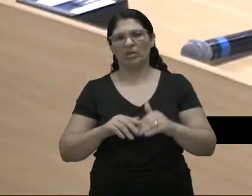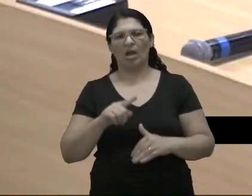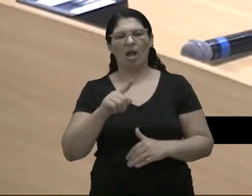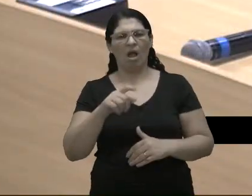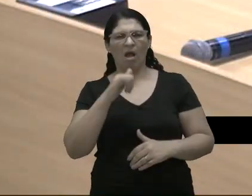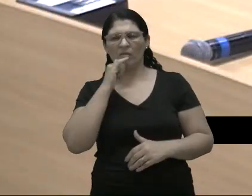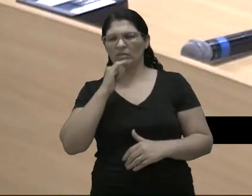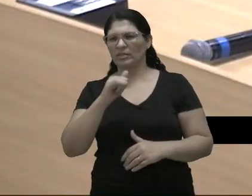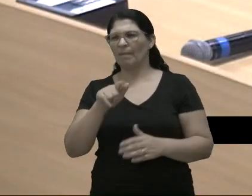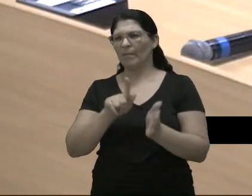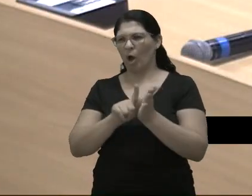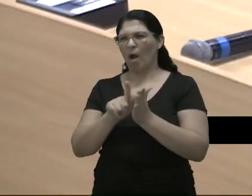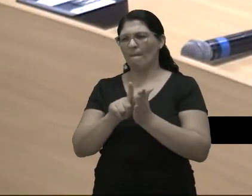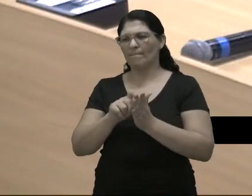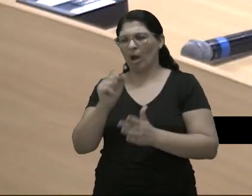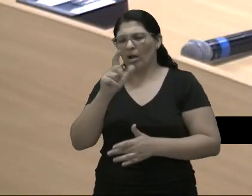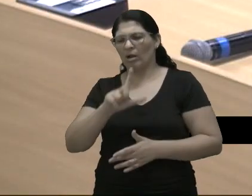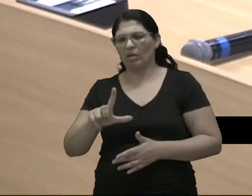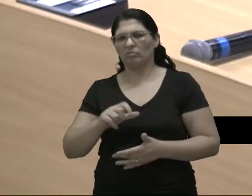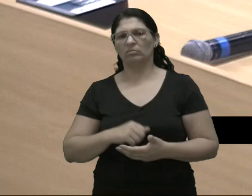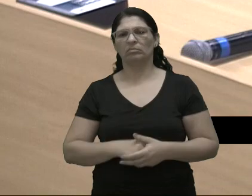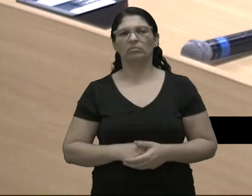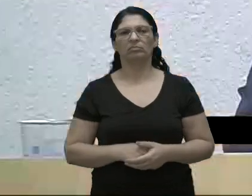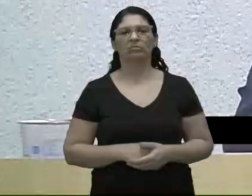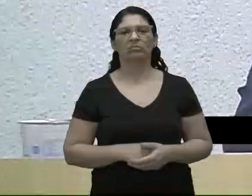pergunta para mim, por favor? Sim, claro.